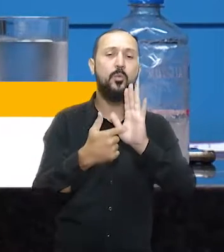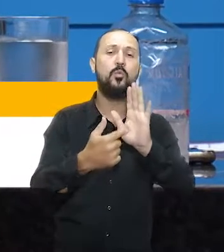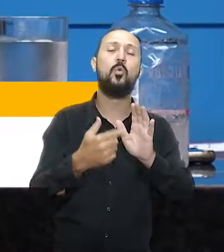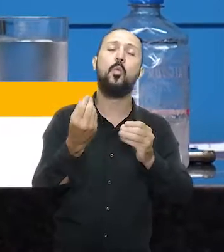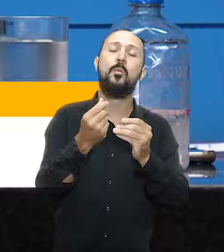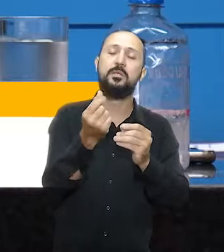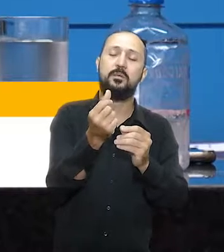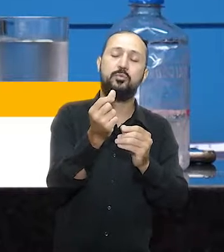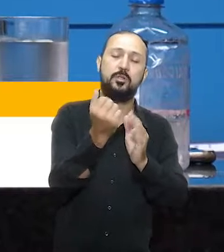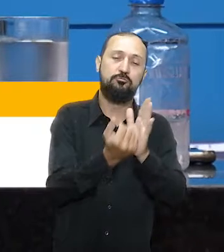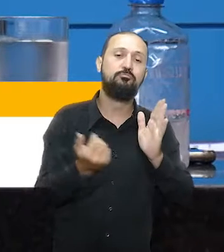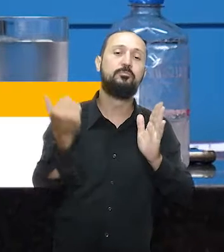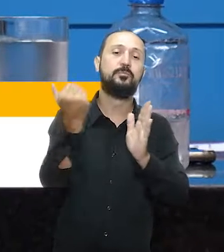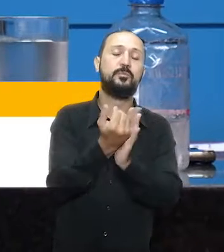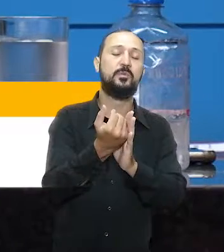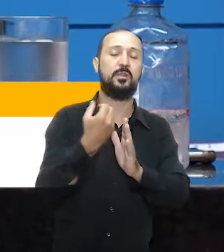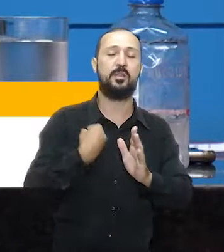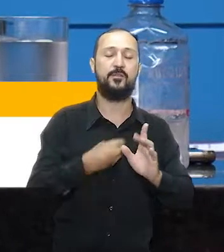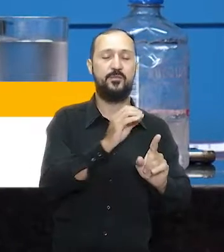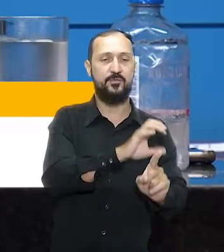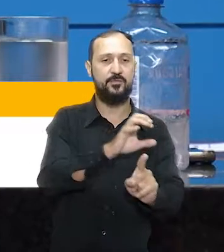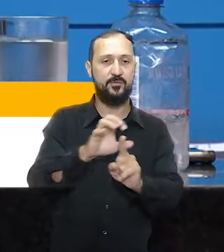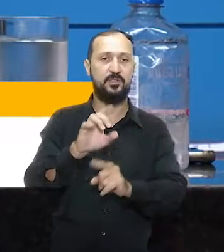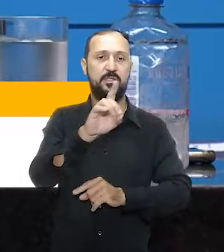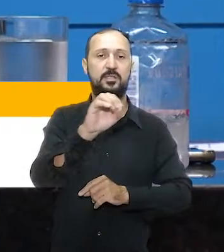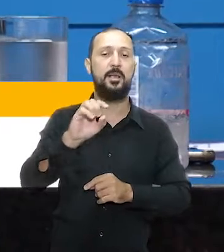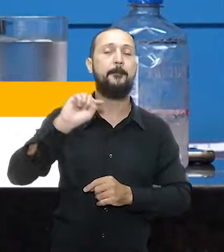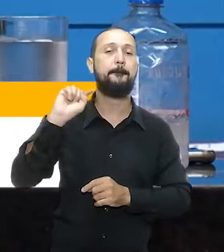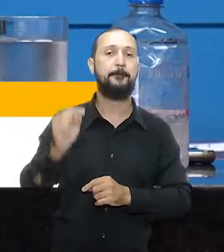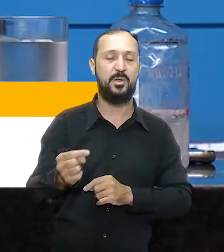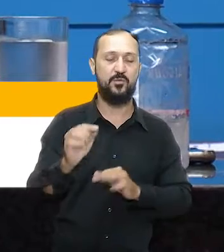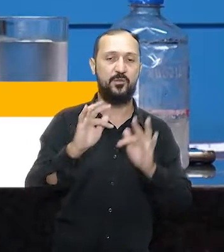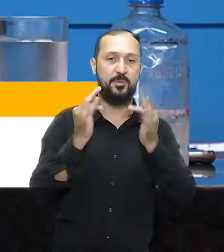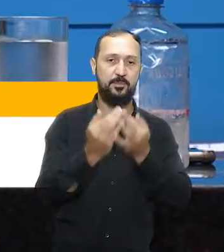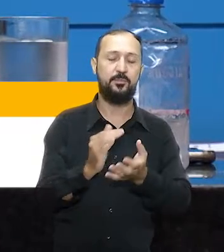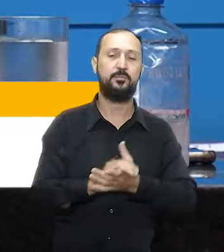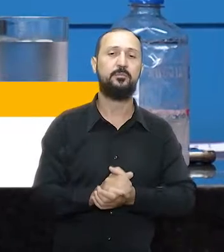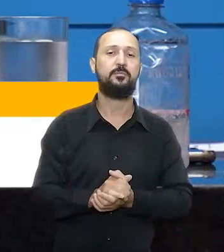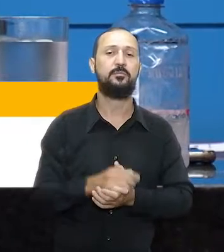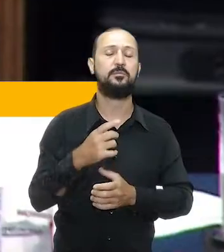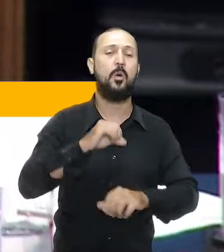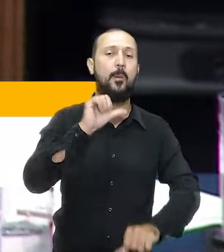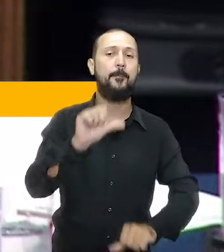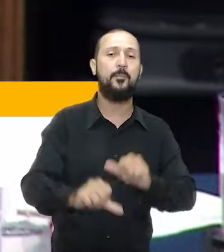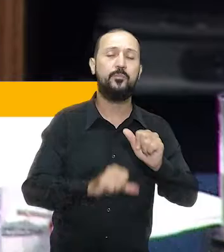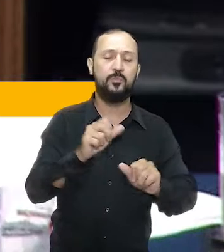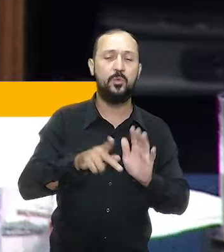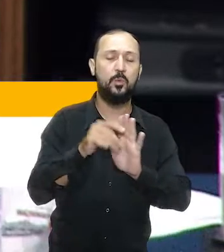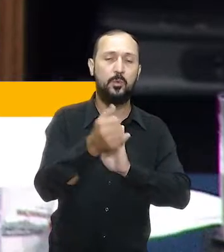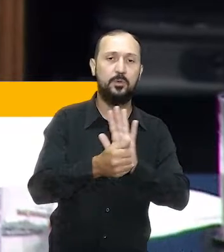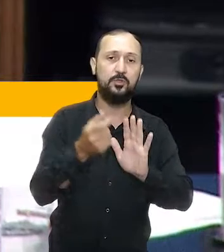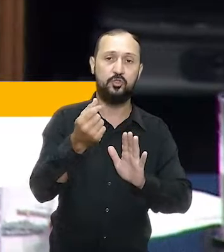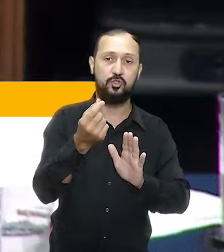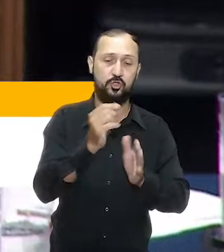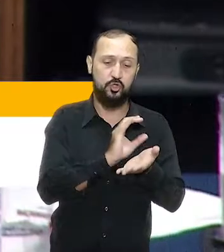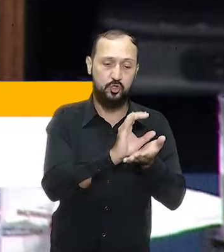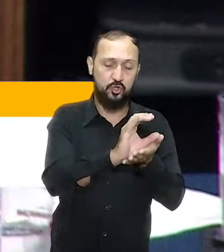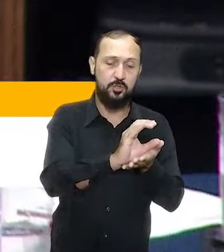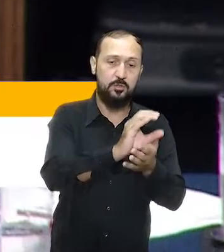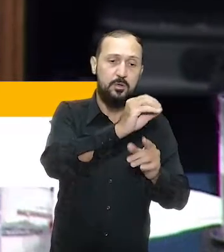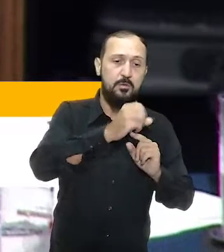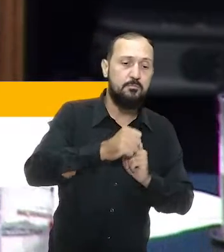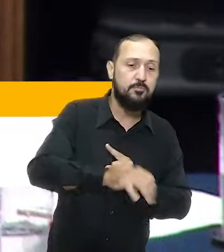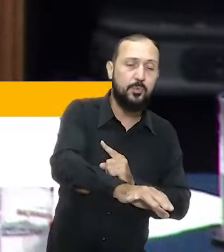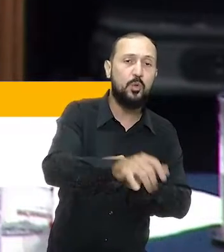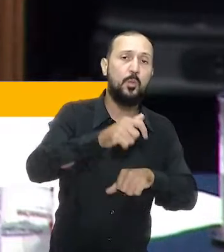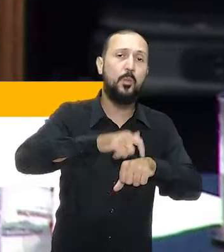falou sobre o impacto desse reajuste na vida de mais de 100 mil famílias. E atualização de programa de